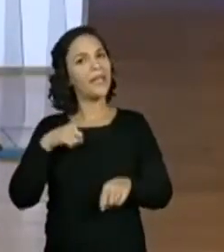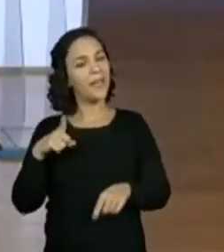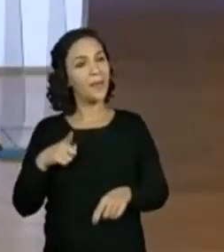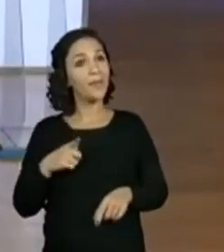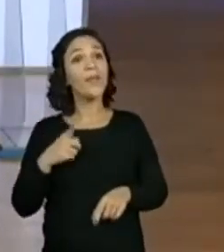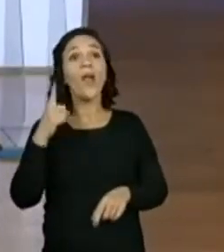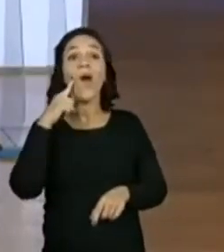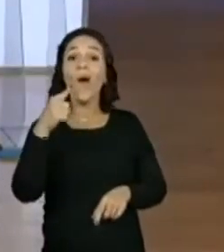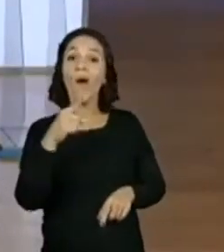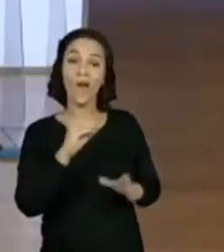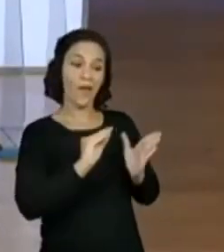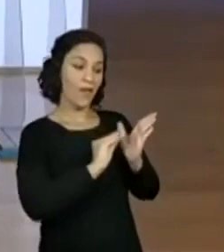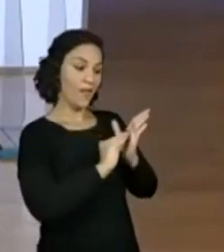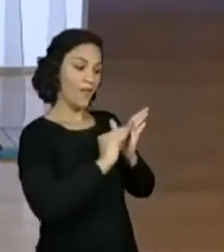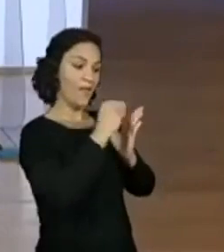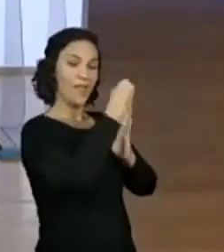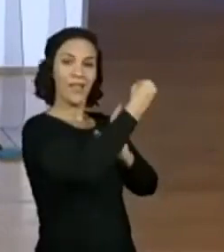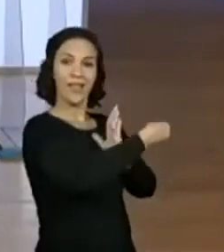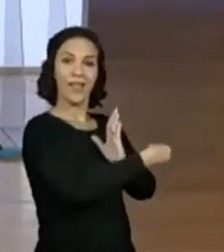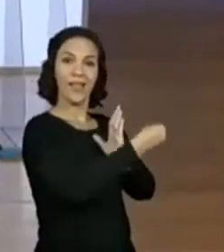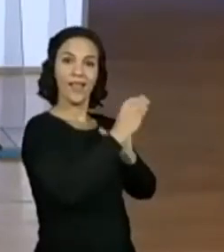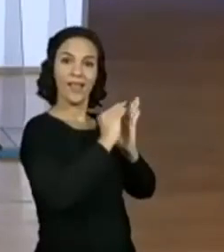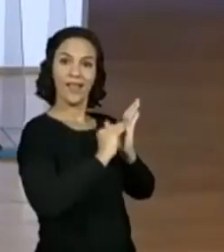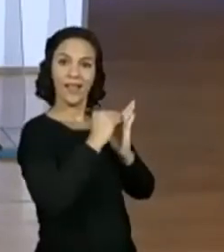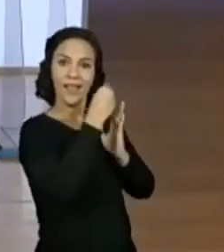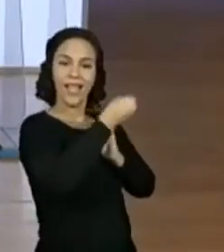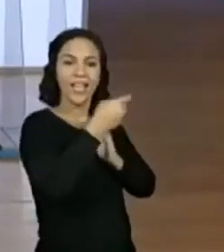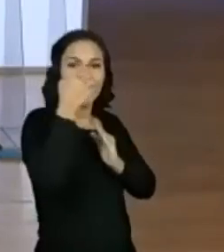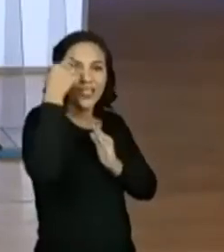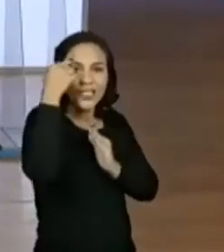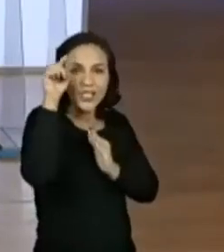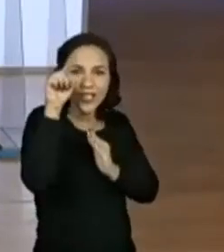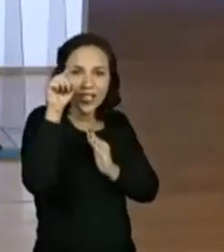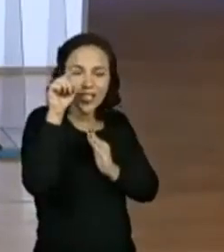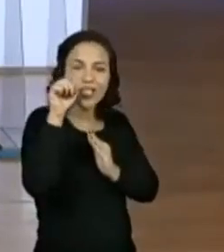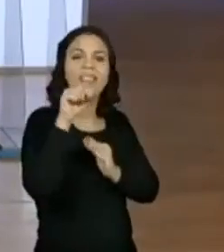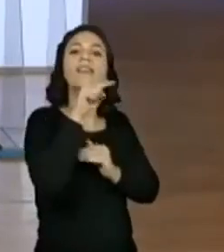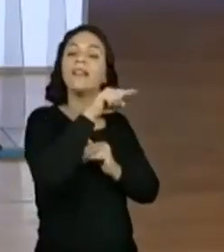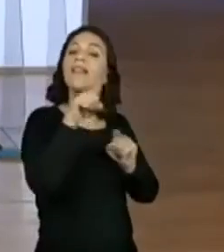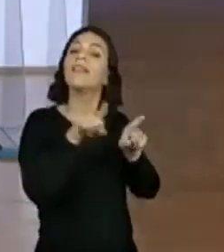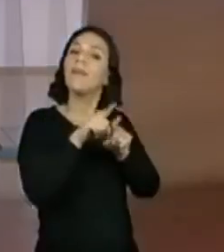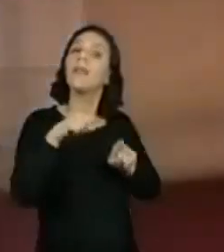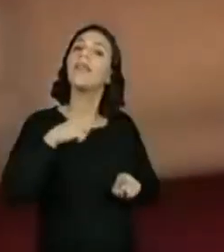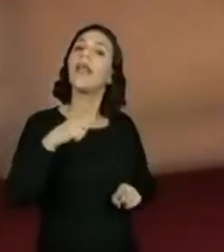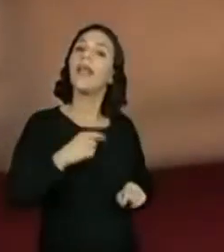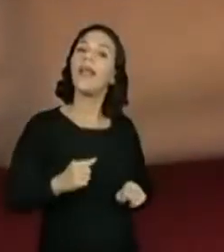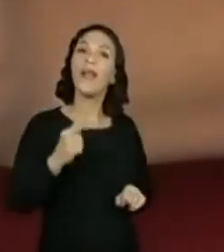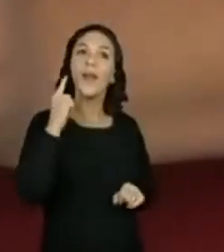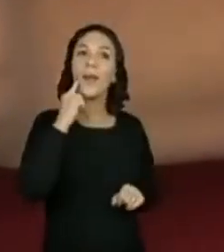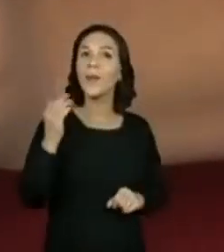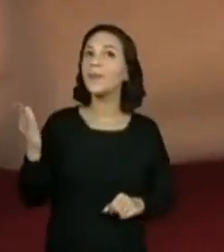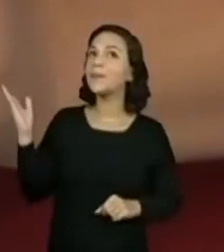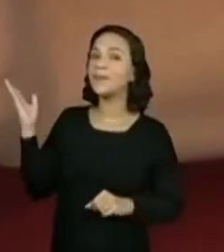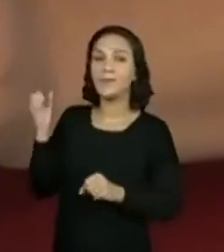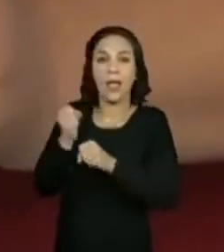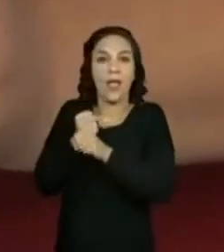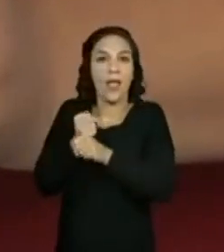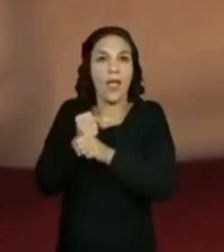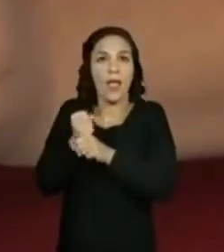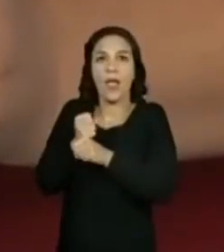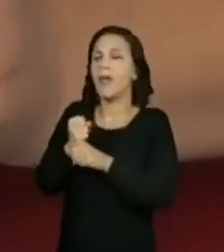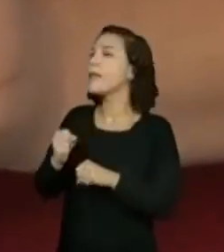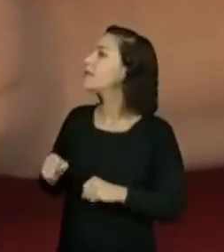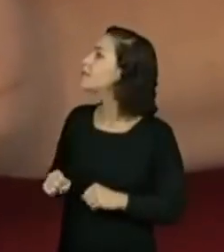um calendário, professora, também tem números. Tem número, nós podemos observar aqui o número do ano em que nos